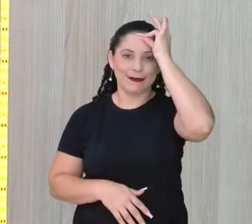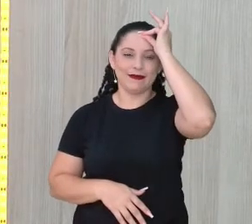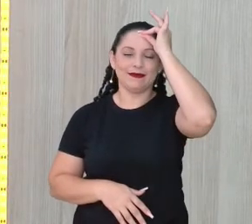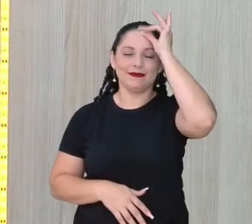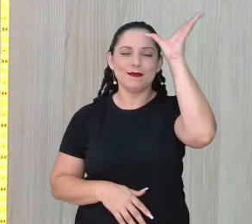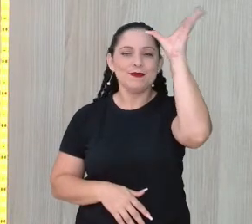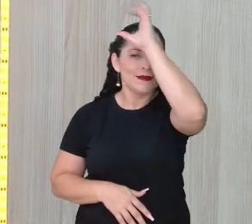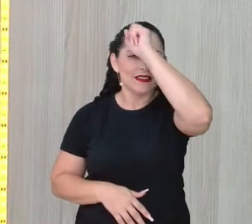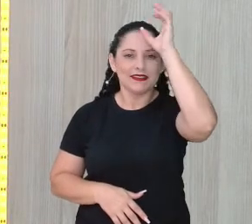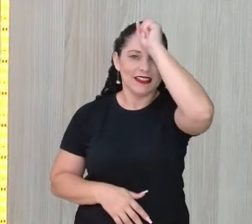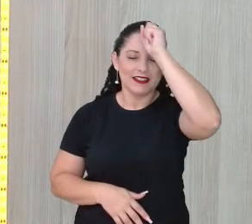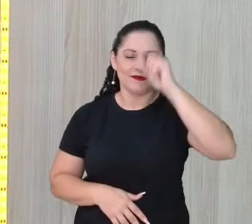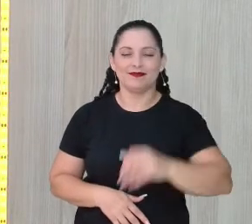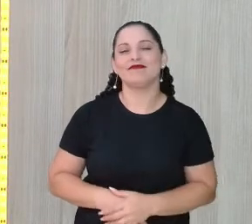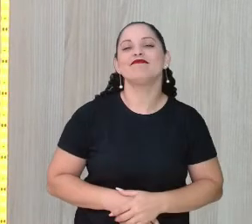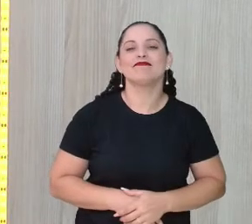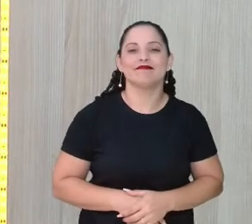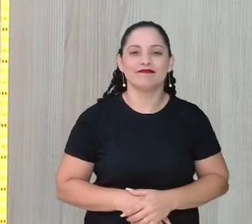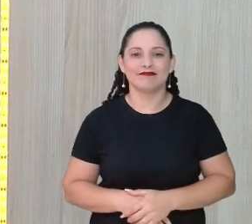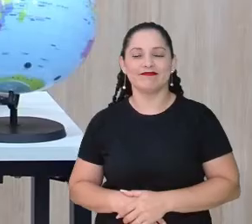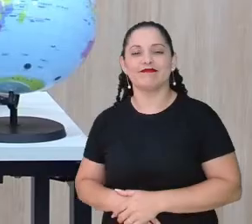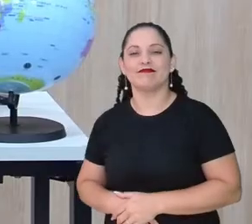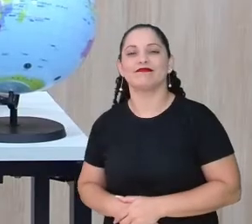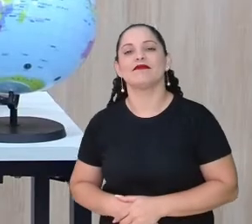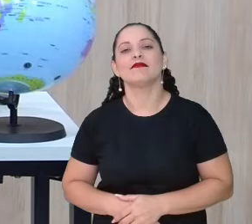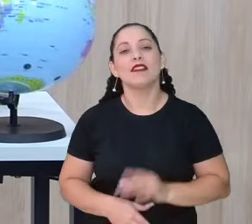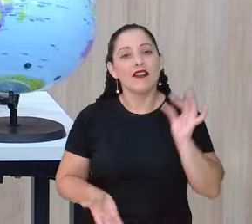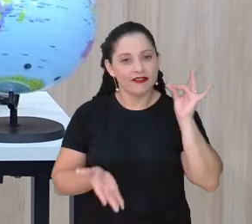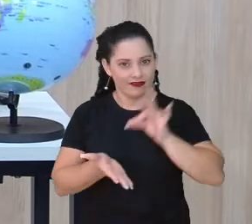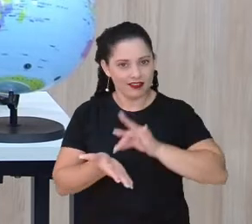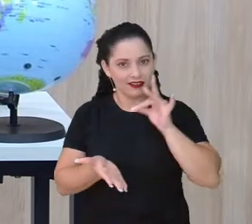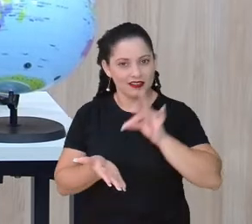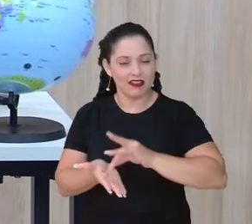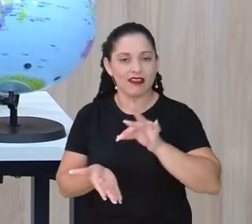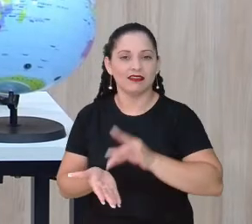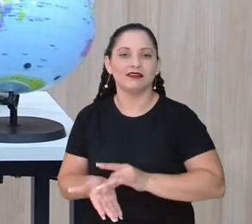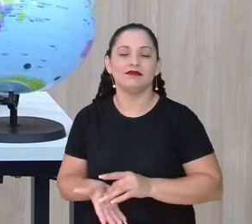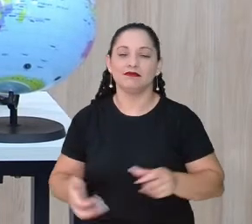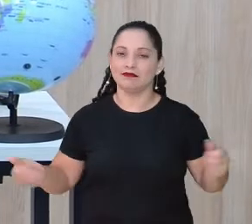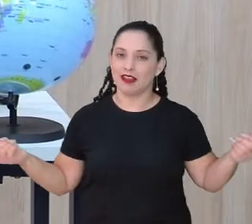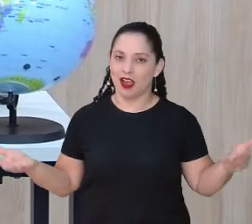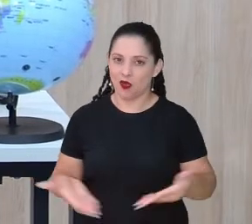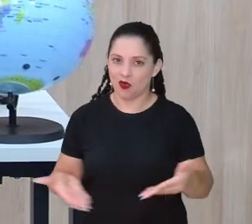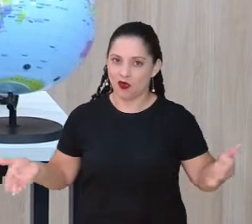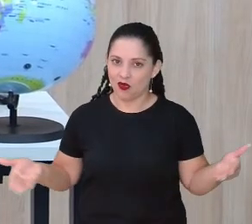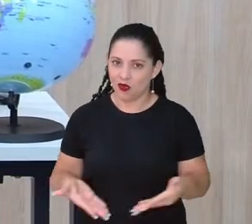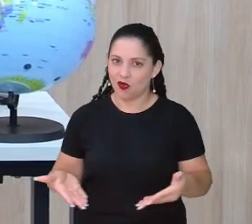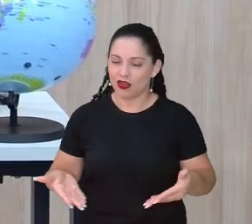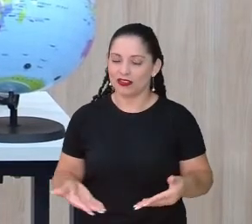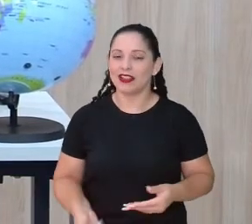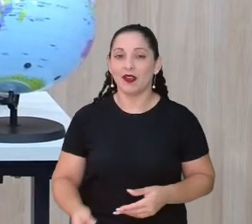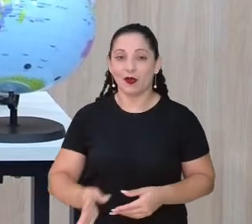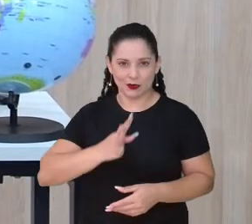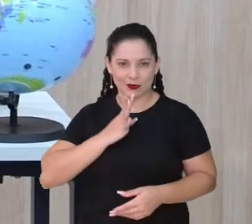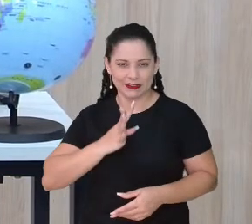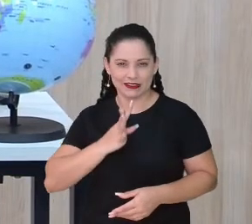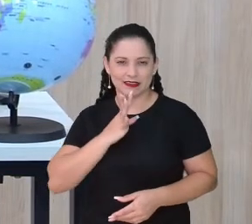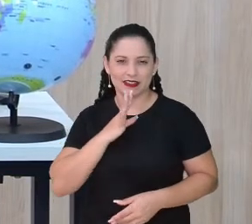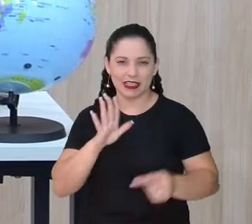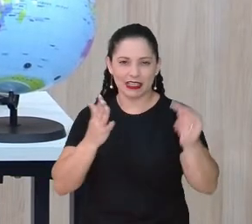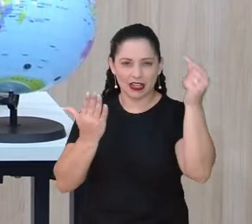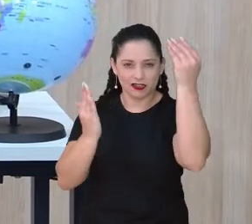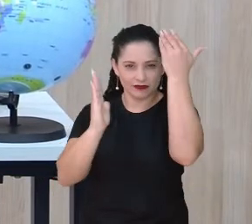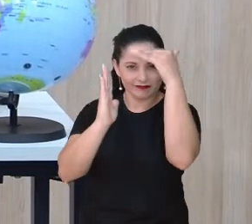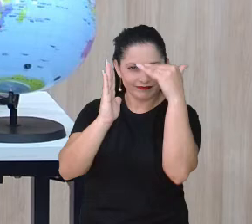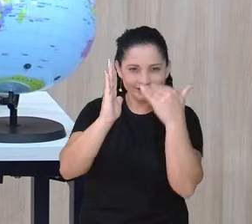isso, não é, professora Isabel? Pois é, professora Adriana. Então, agora, depois dessas dicas da professora Adriana,